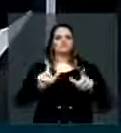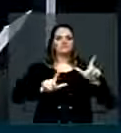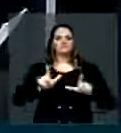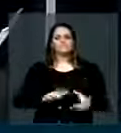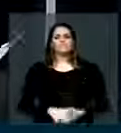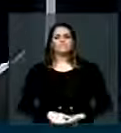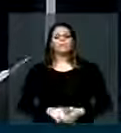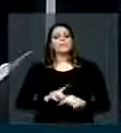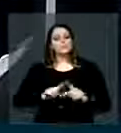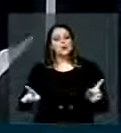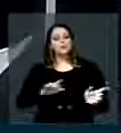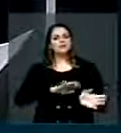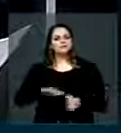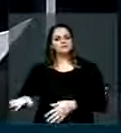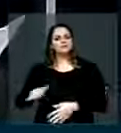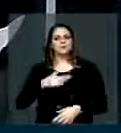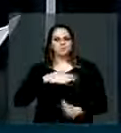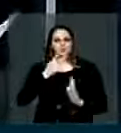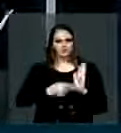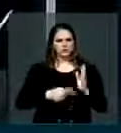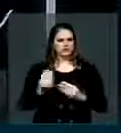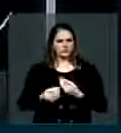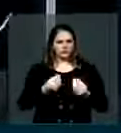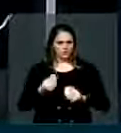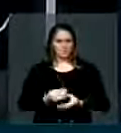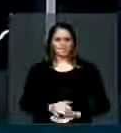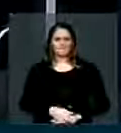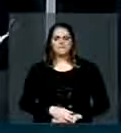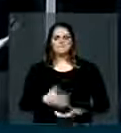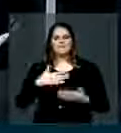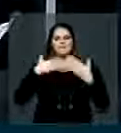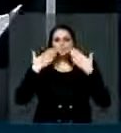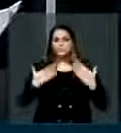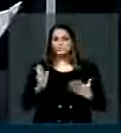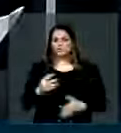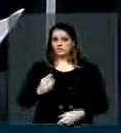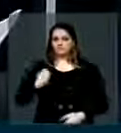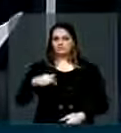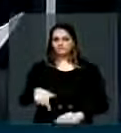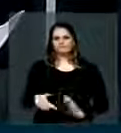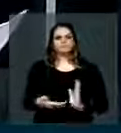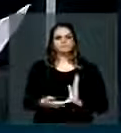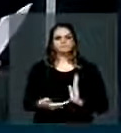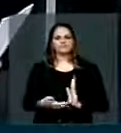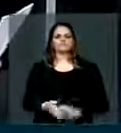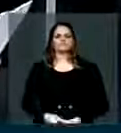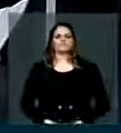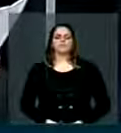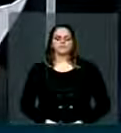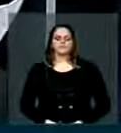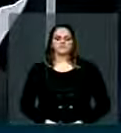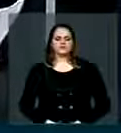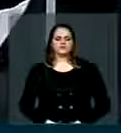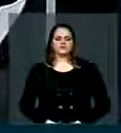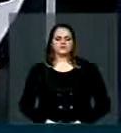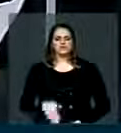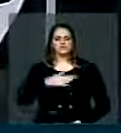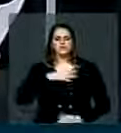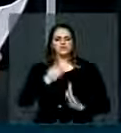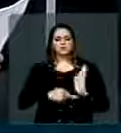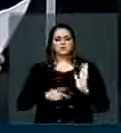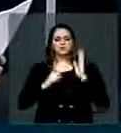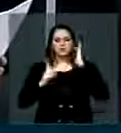Mas, rapidamente falando do nosso projeto que nós apresentamos e que tramita aqui na Câmara Federal, no nosso